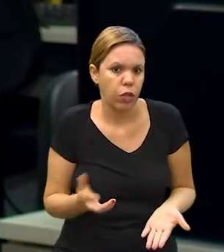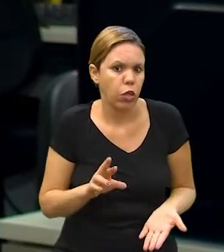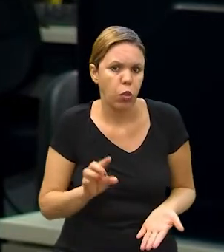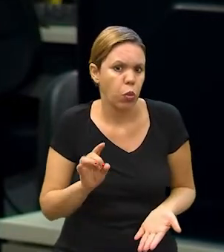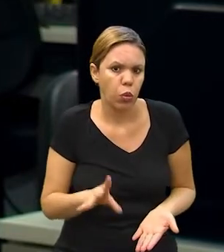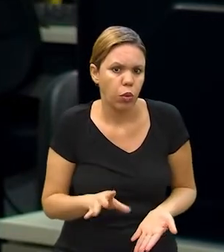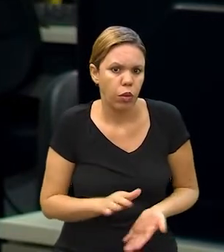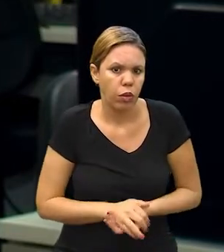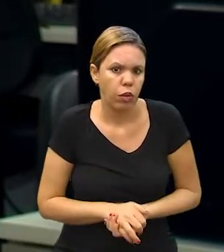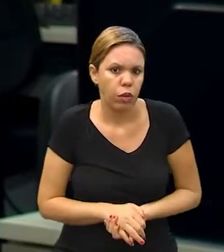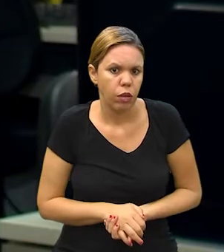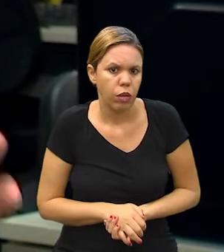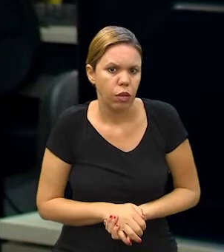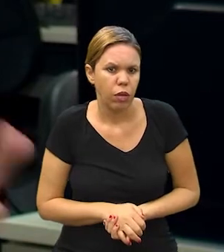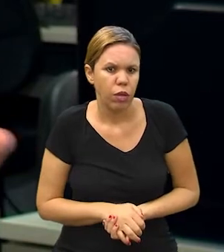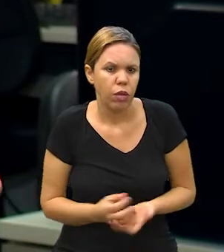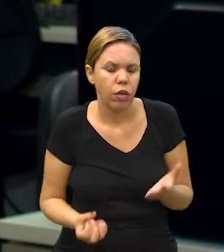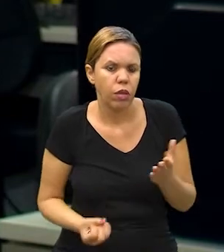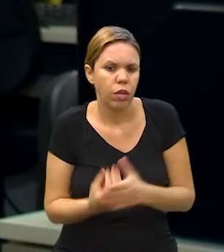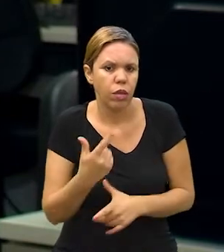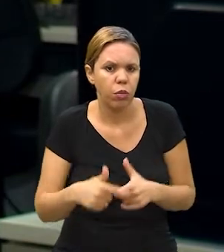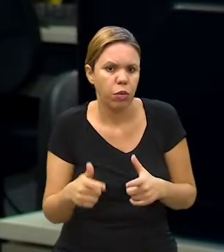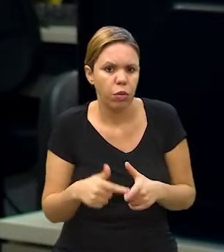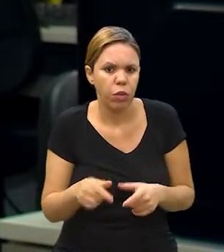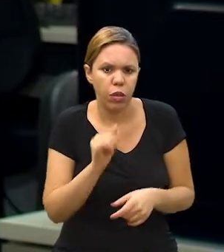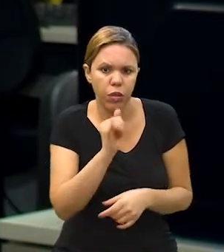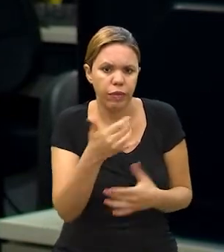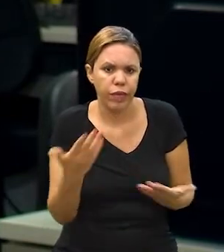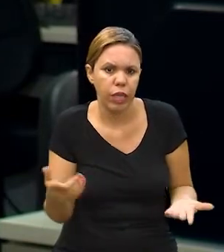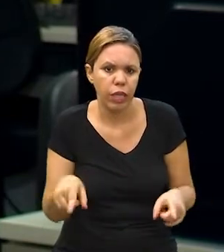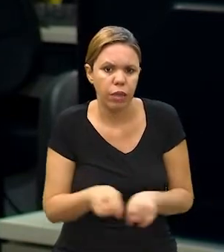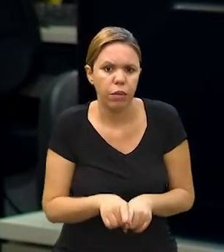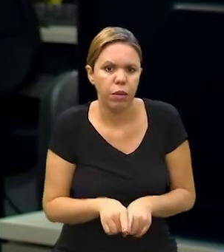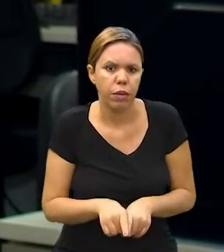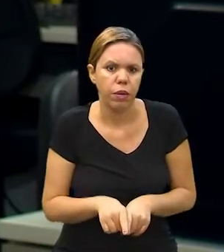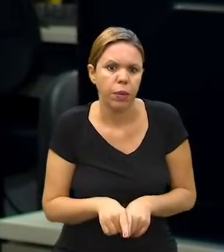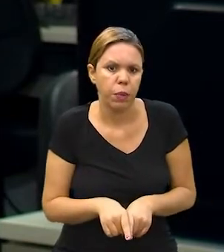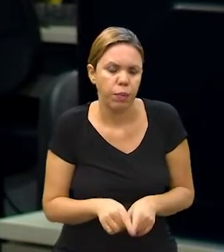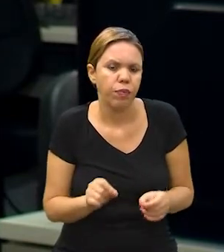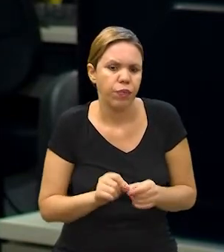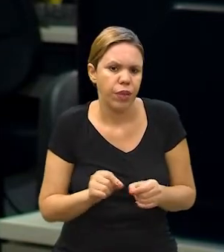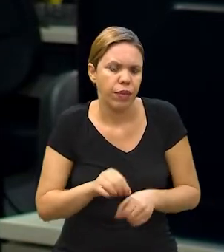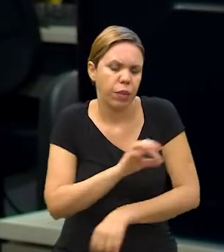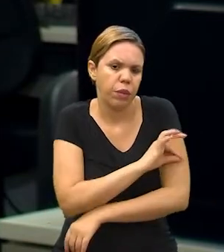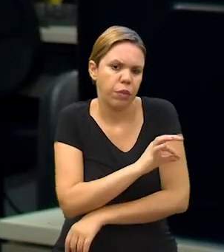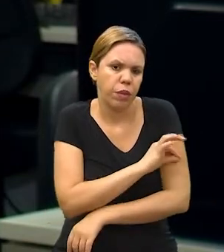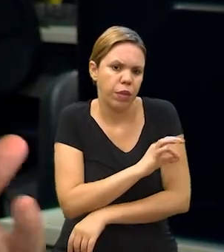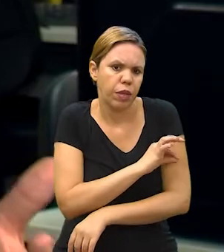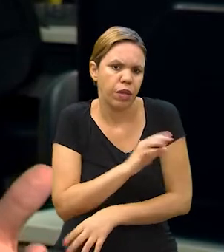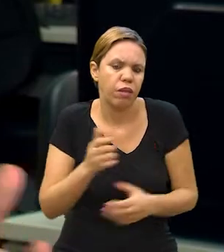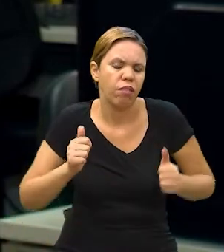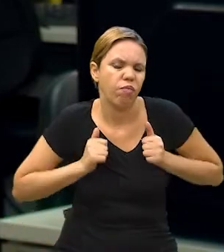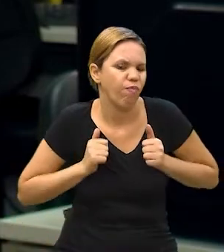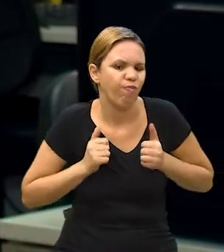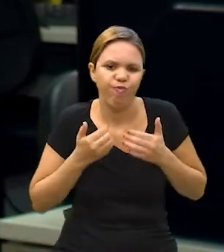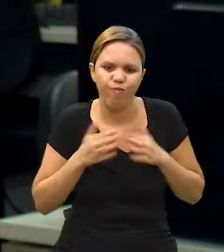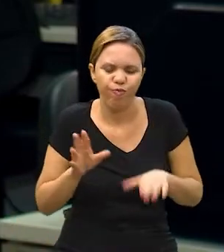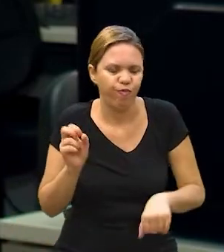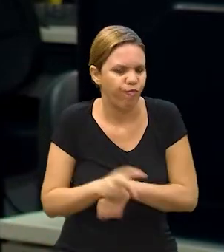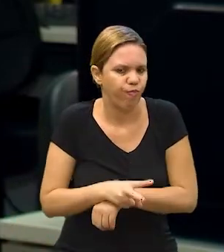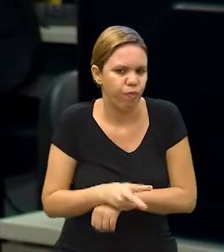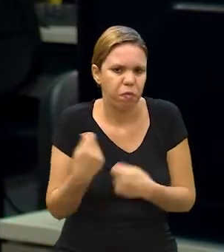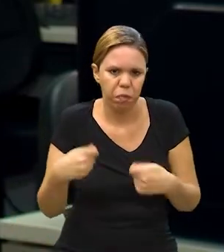só crie esses problemas que eu já citei, mas também faça com que a prefeitura se acomode e deixe de abrir as